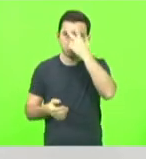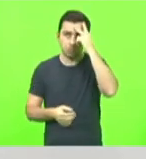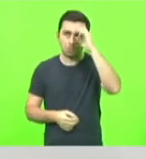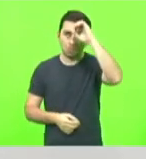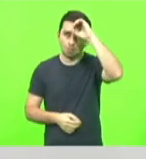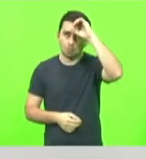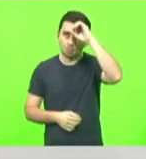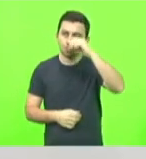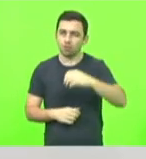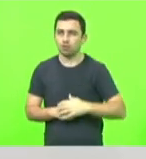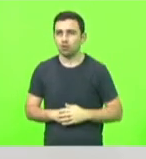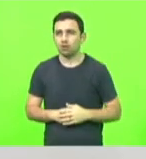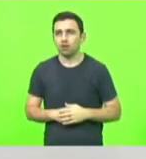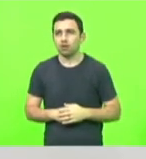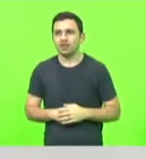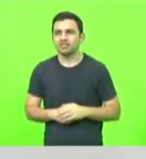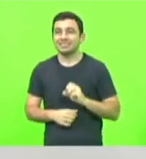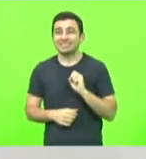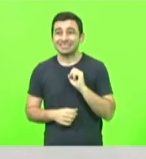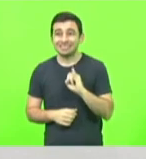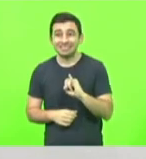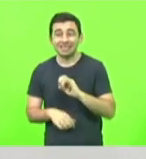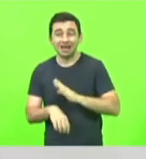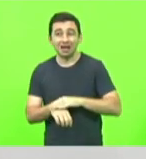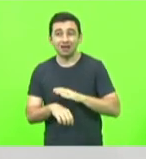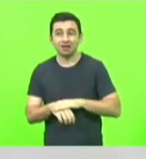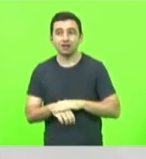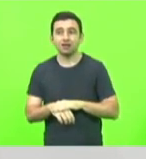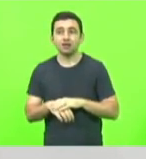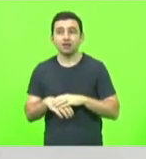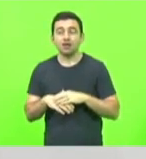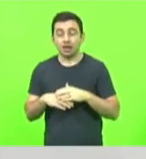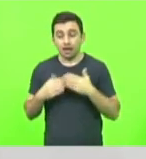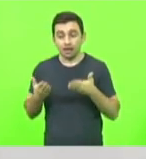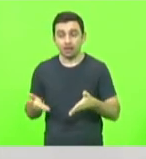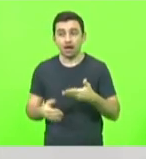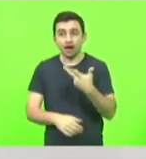Se a própria vacina,